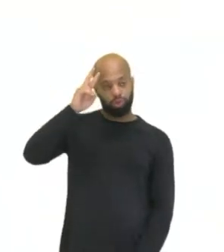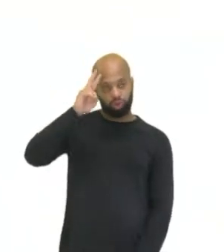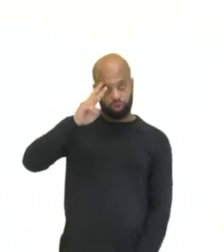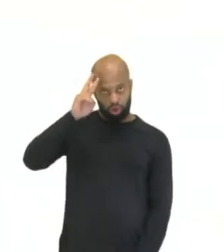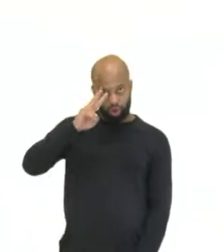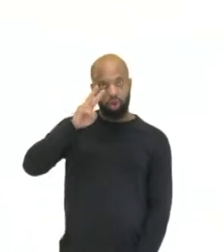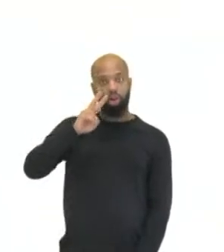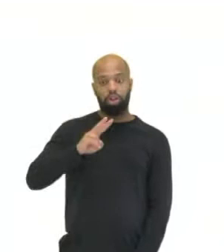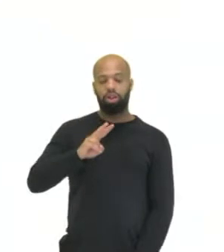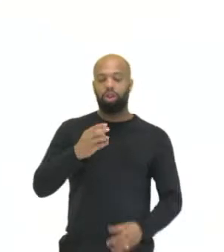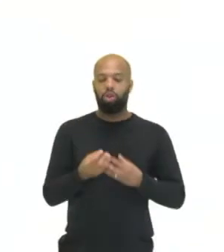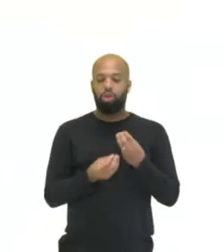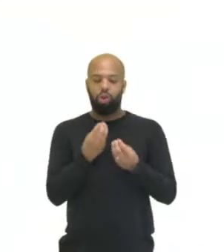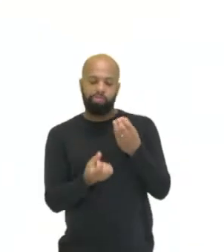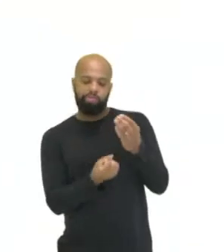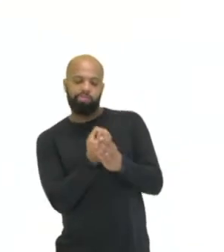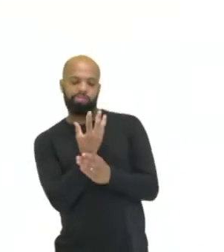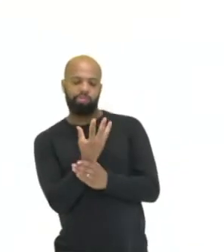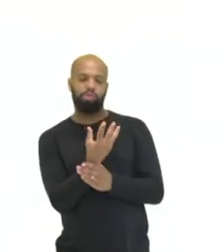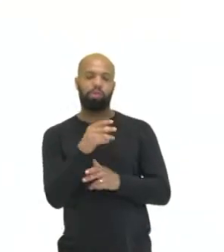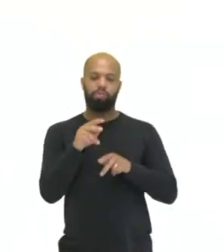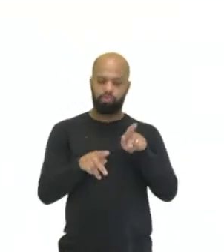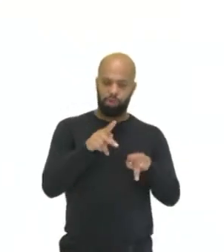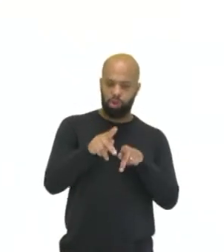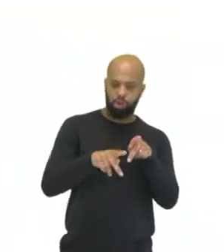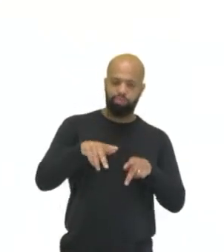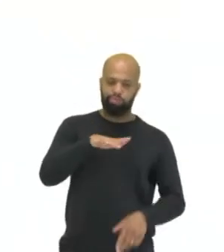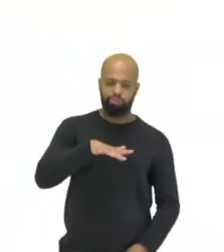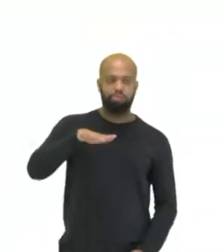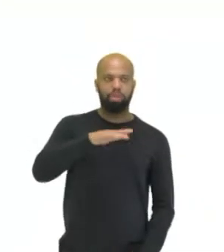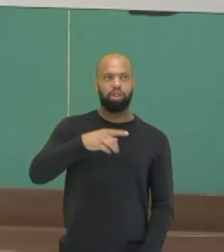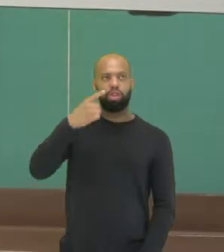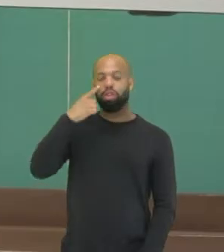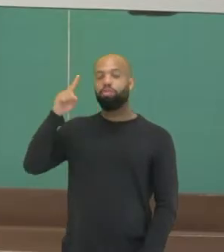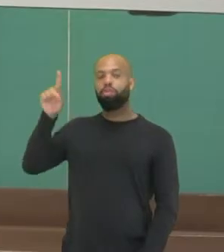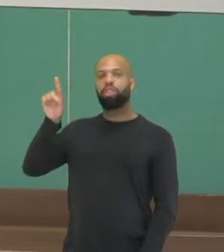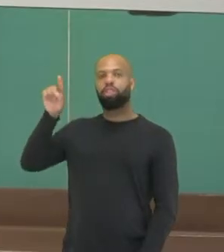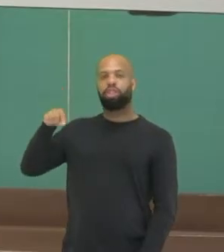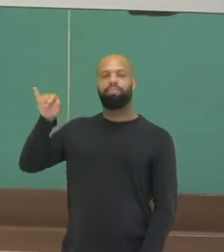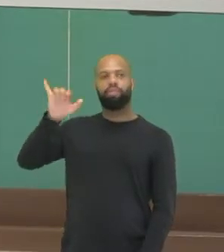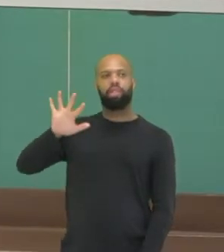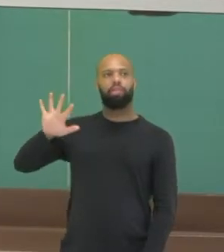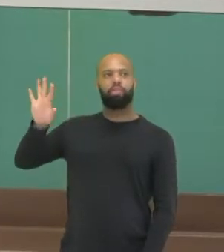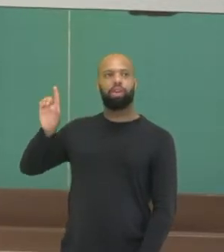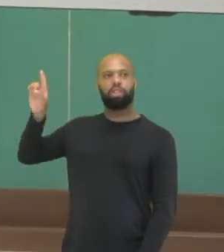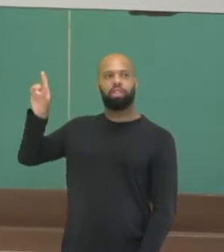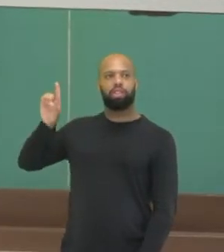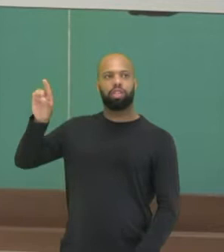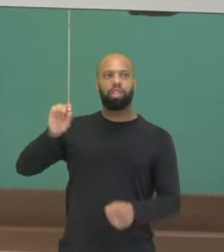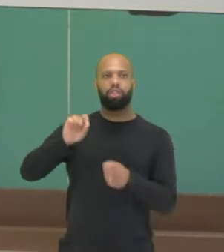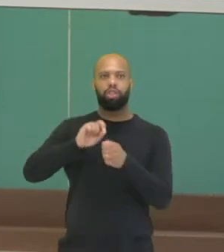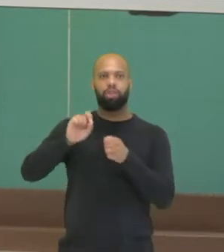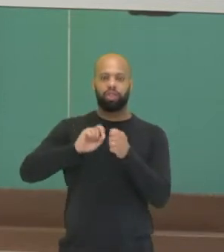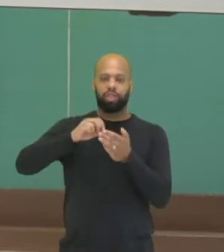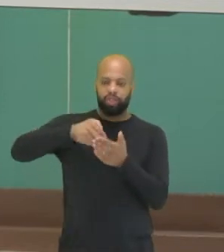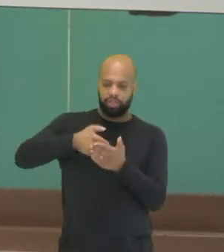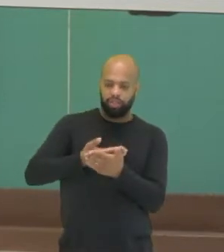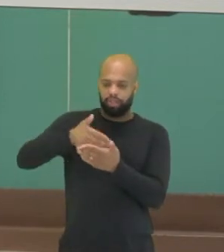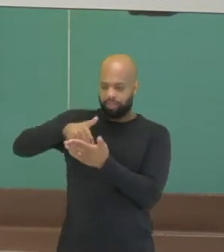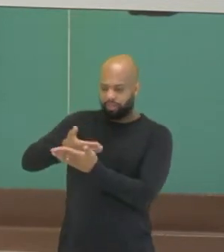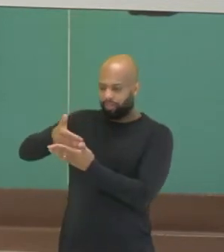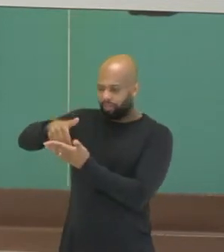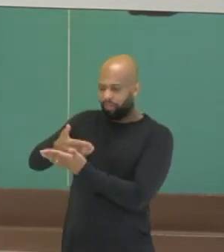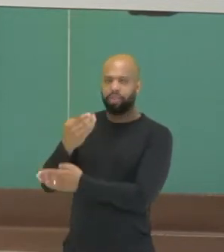a origem dessas civilizações. Aqui vocês têm uma imagem cunhada, né? Quando é impressa, essa